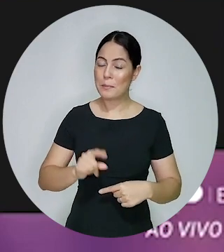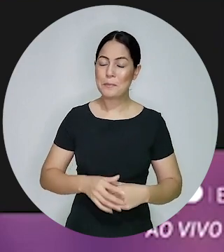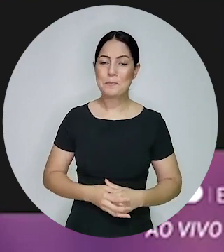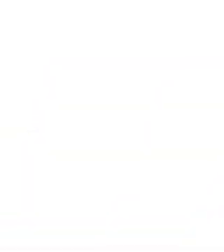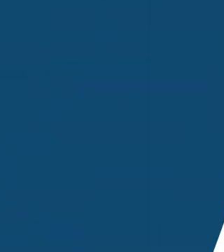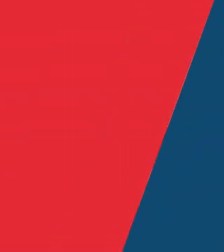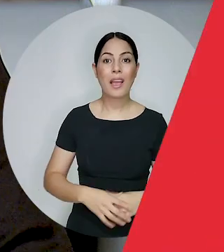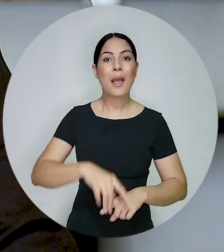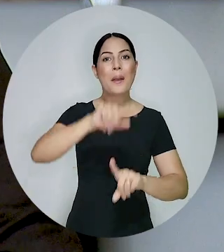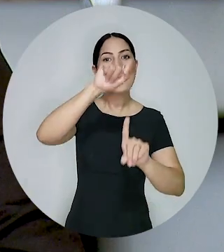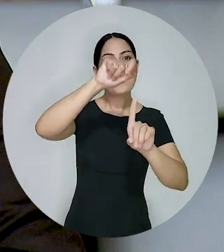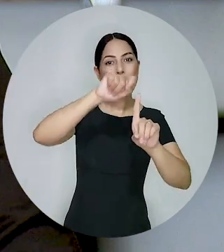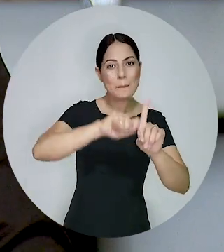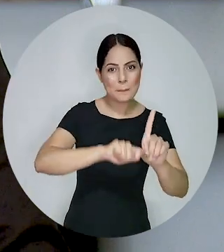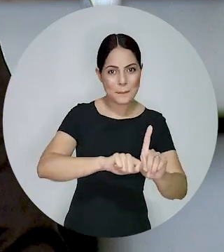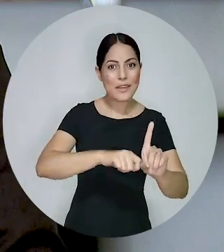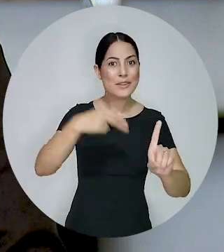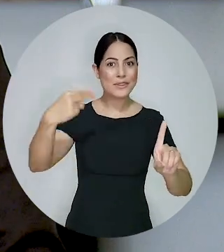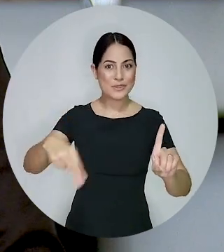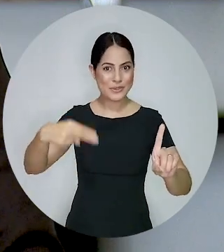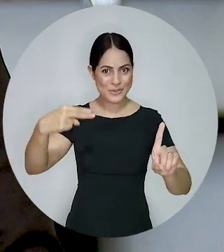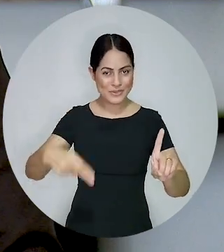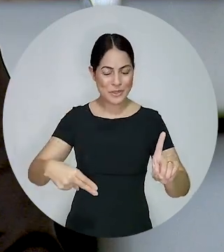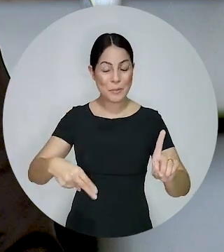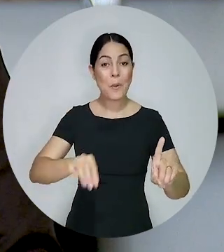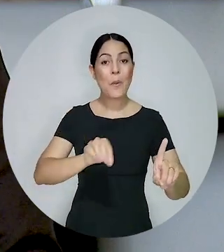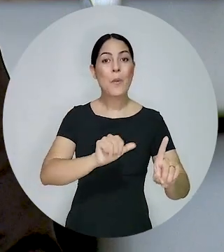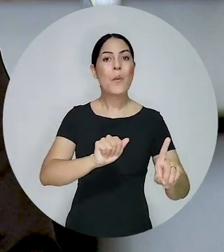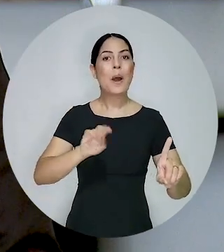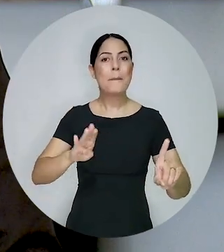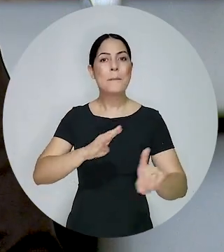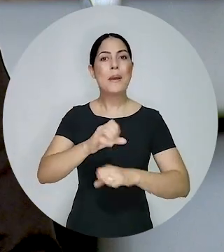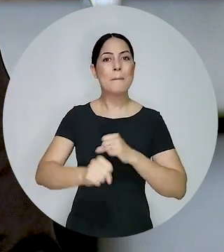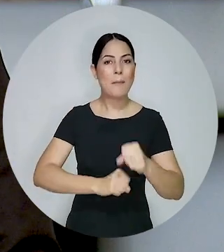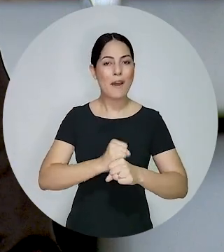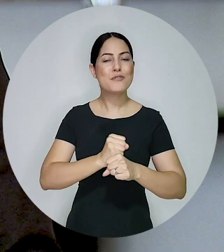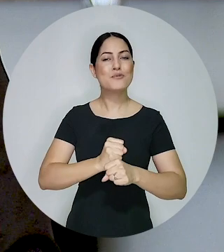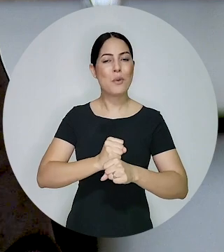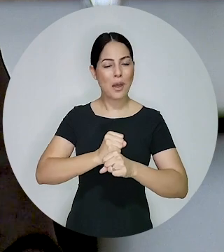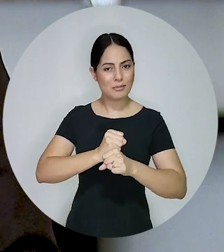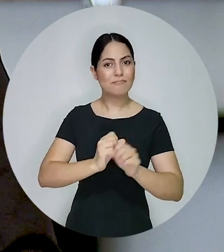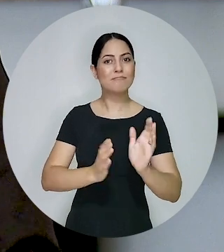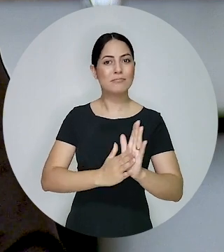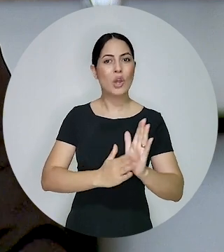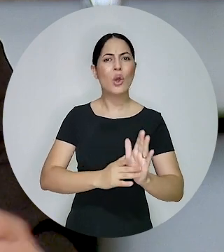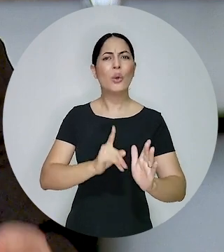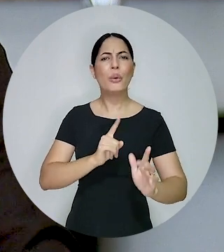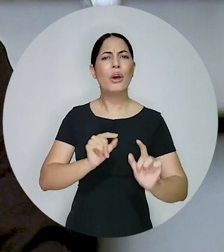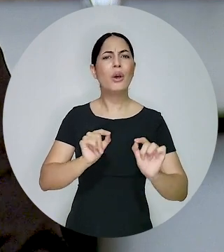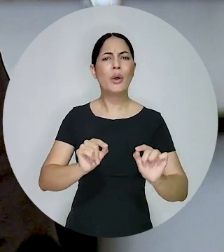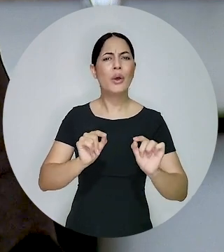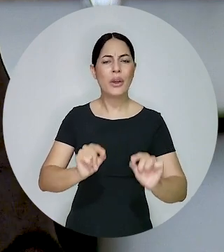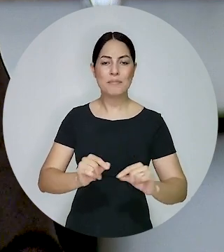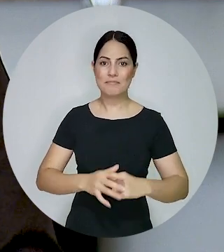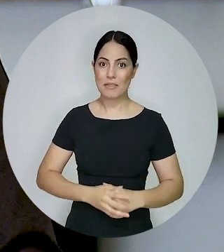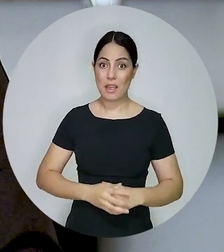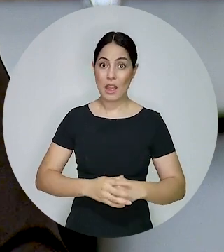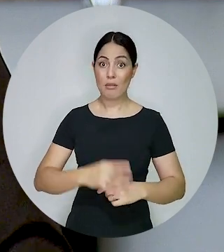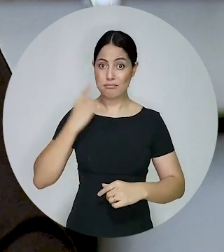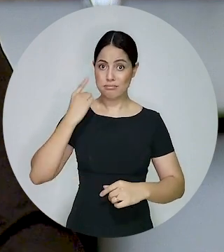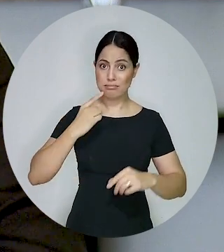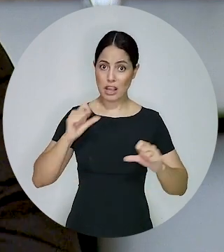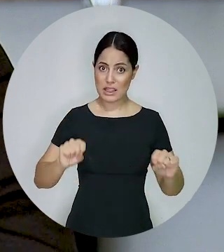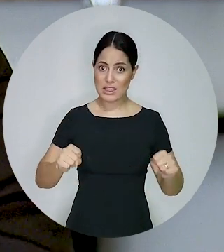que a gente vive. Neste mês, a Ordem dos Advogados do Brasil completa mais um ano de atuação e defesa da